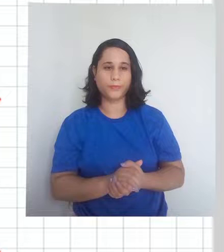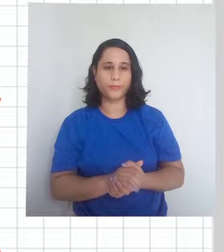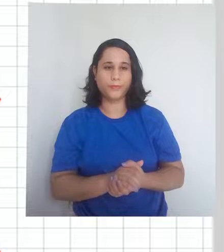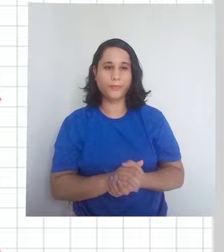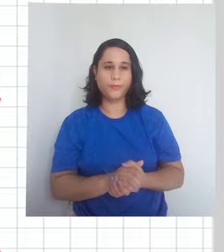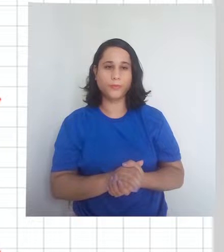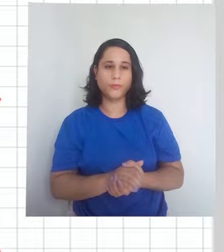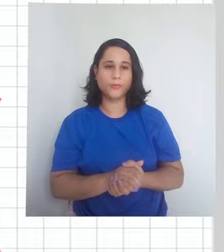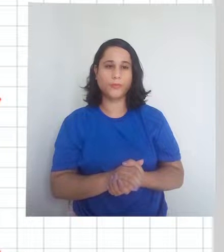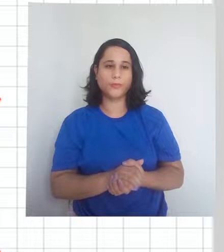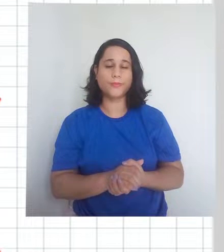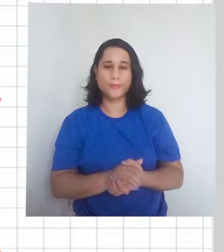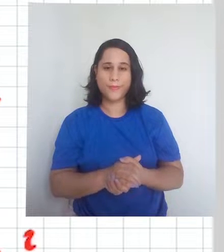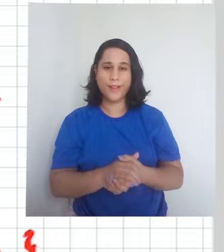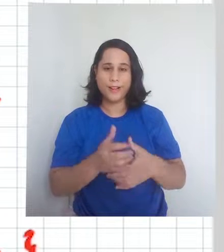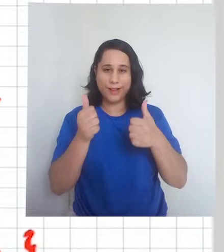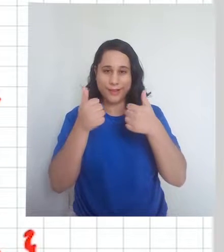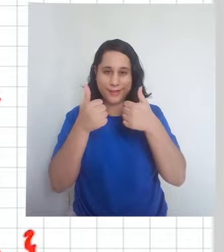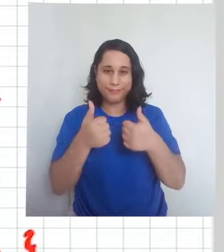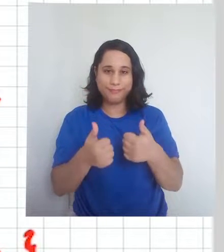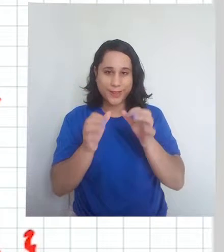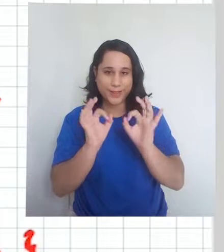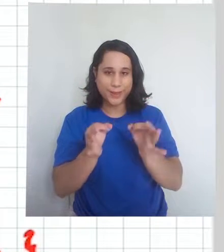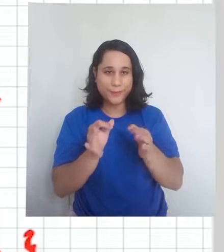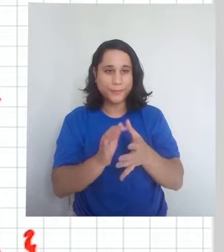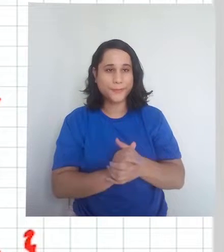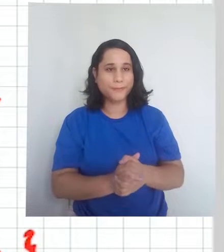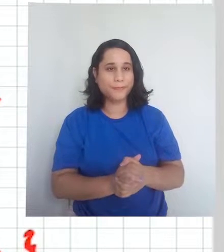U. Beleza?